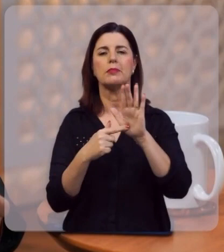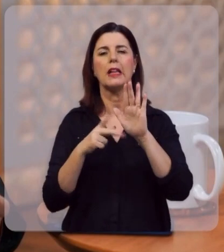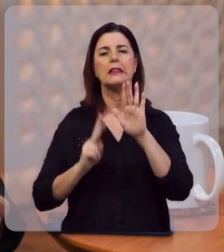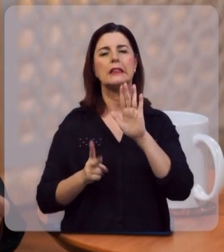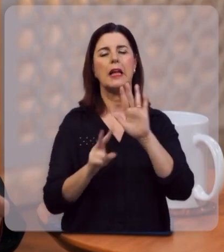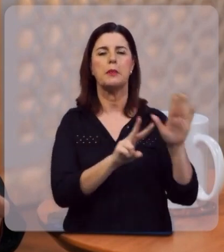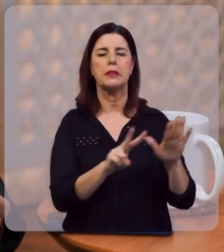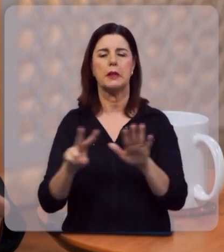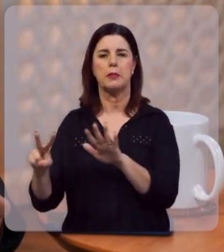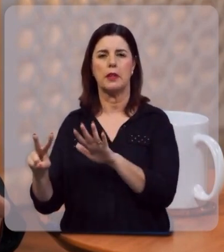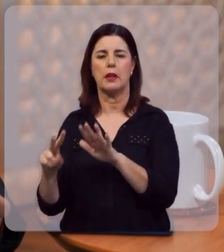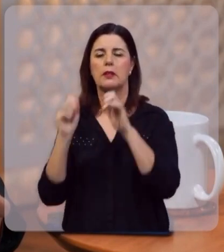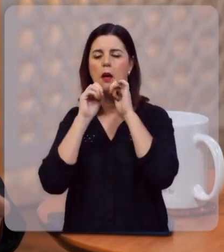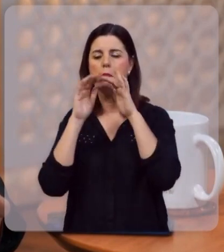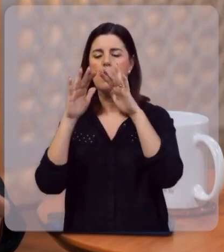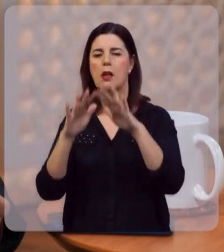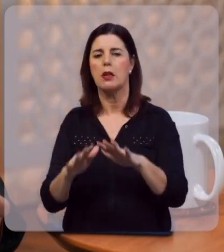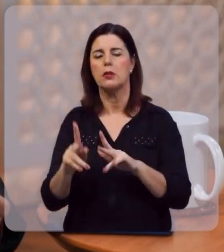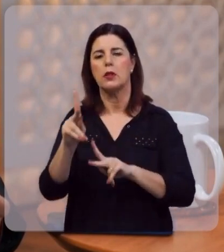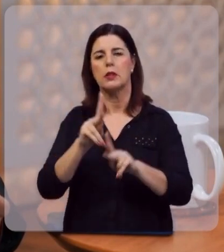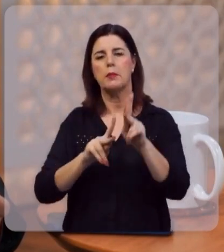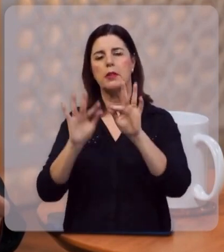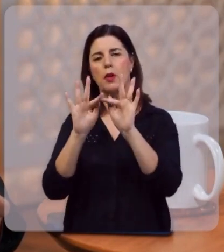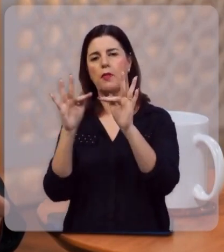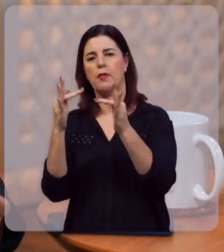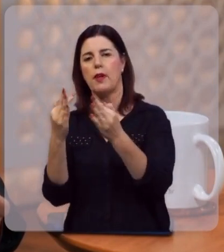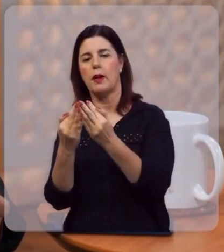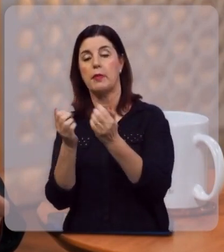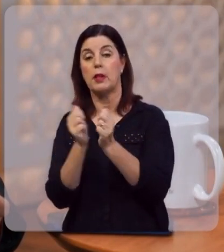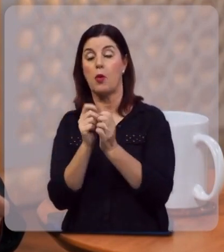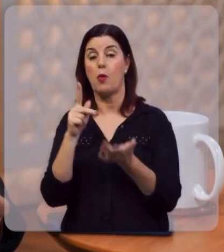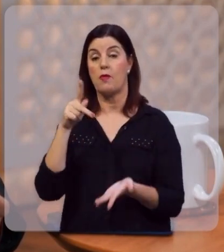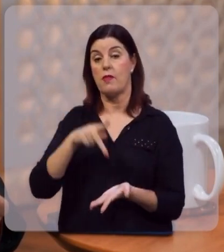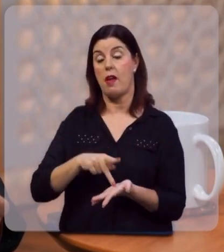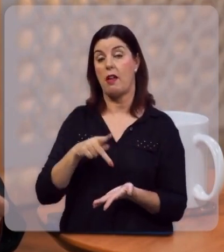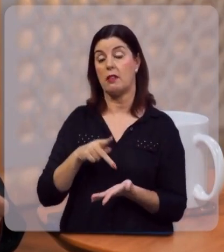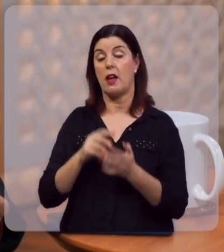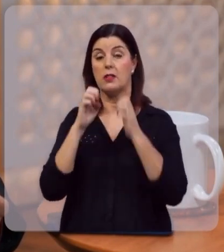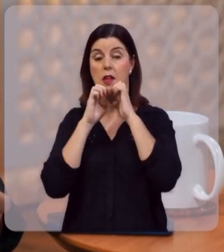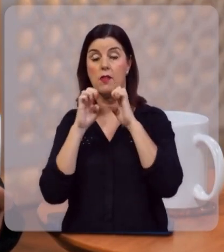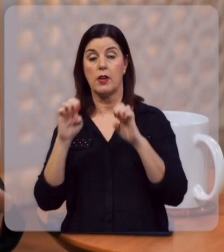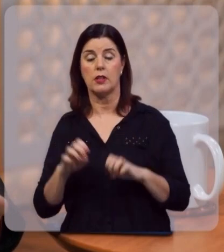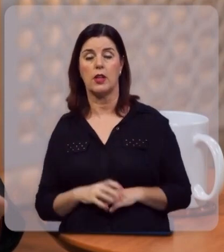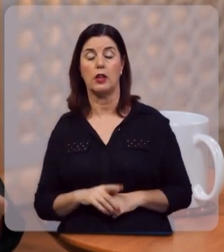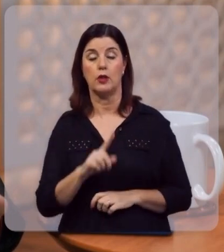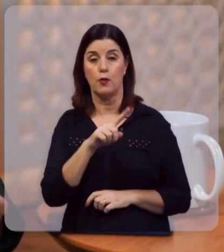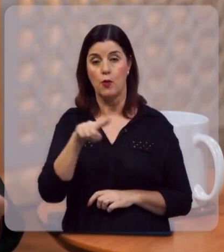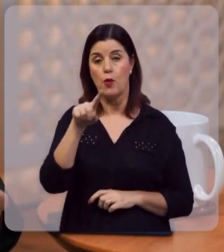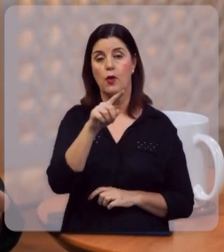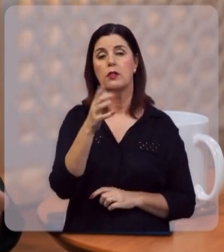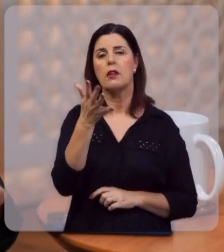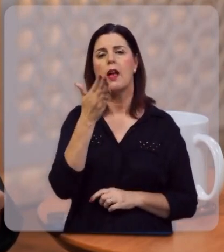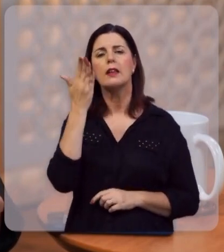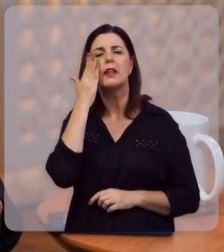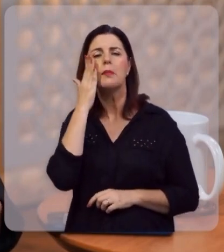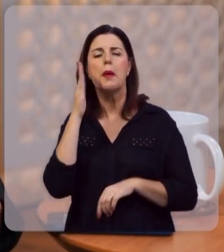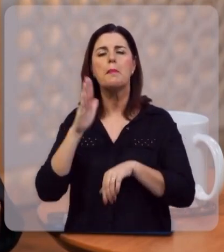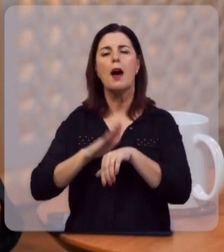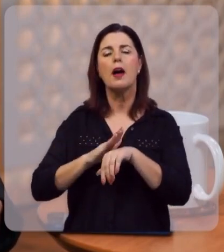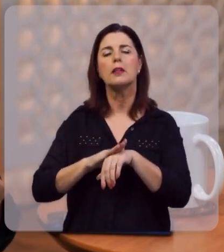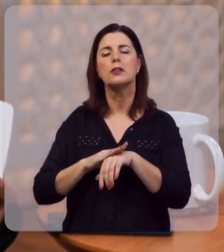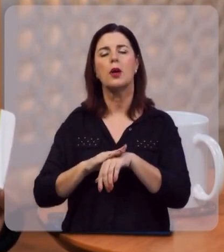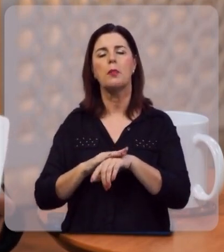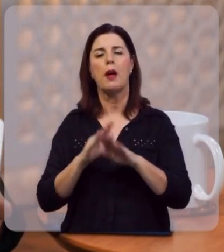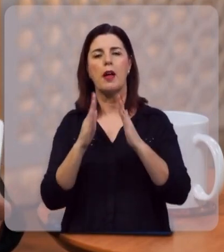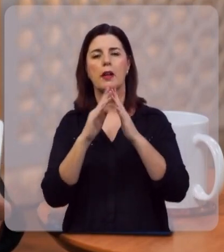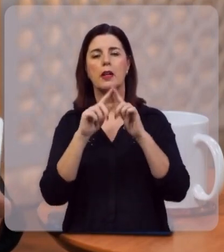as semanas, abençoando pessoas e famílias com as verdades do Evangelho. Se você quer saber um pouquinho mais